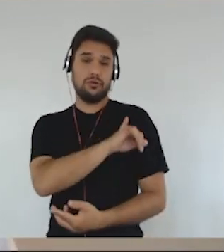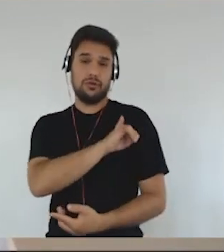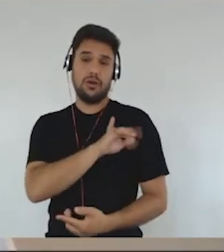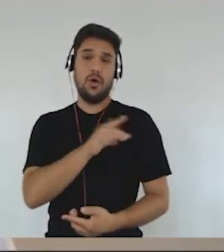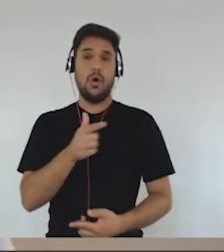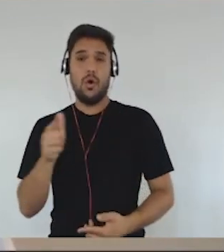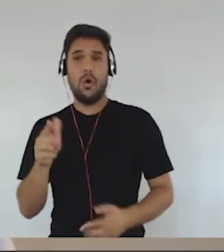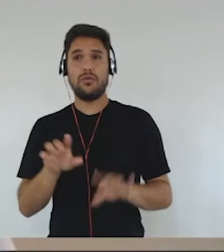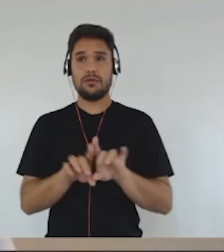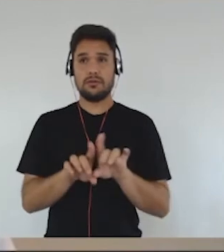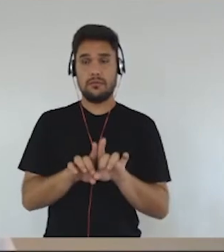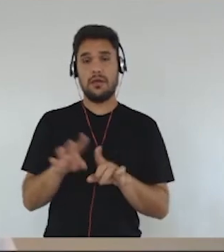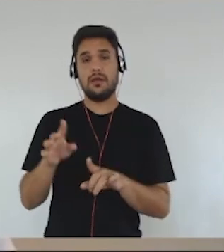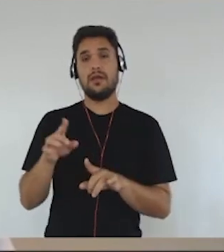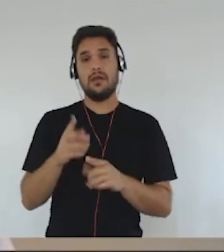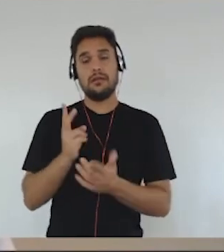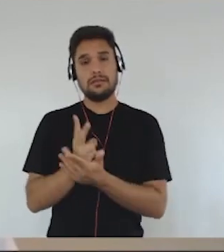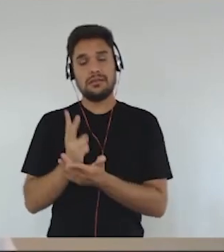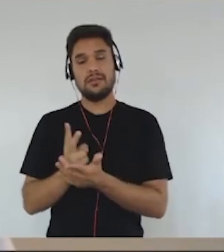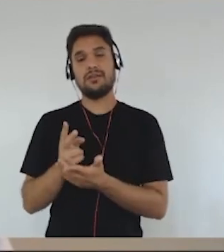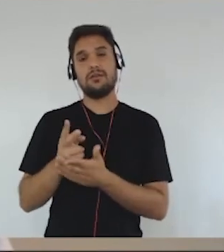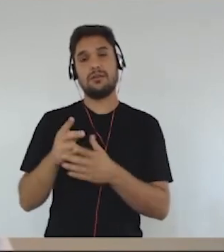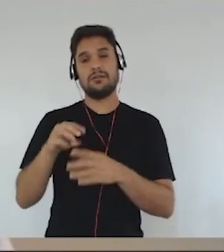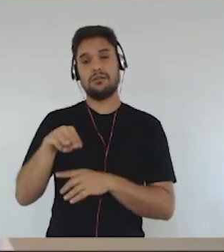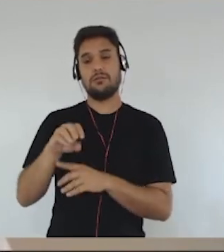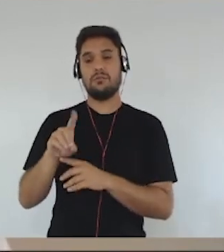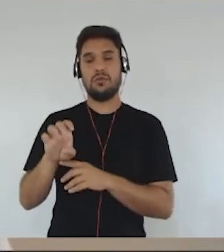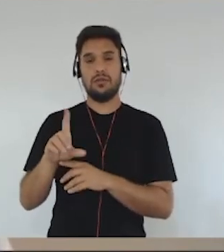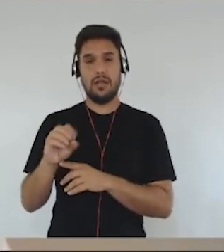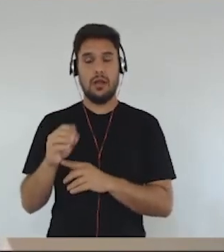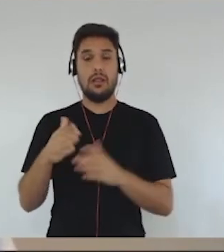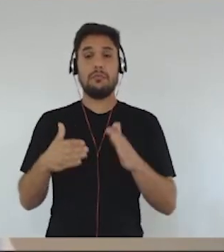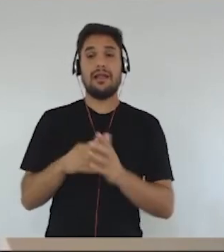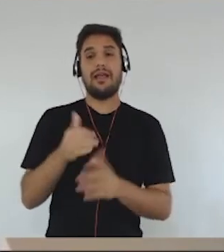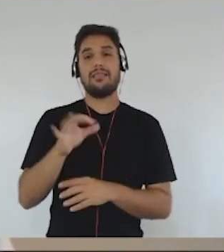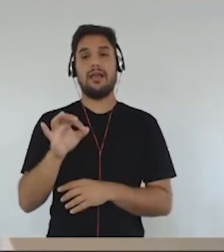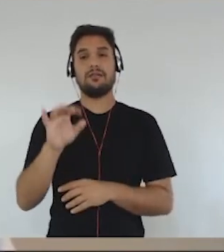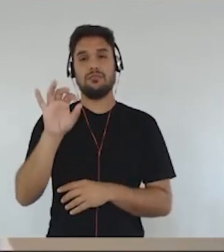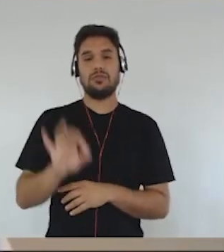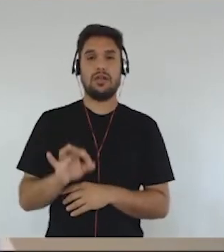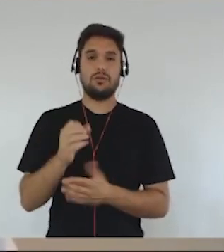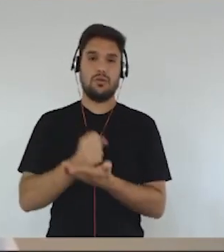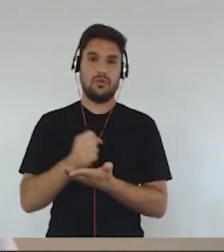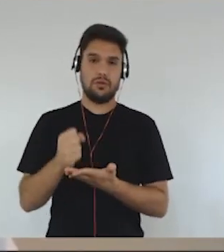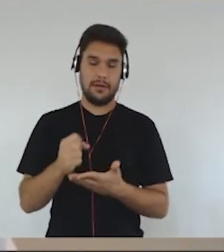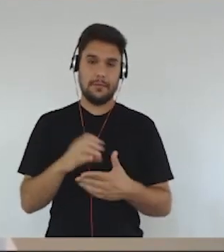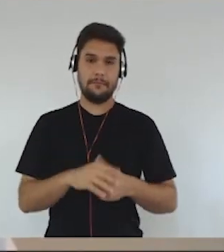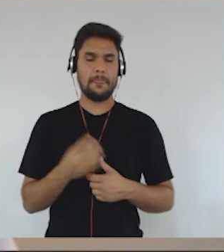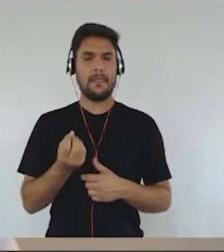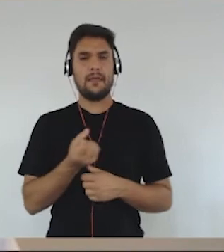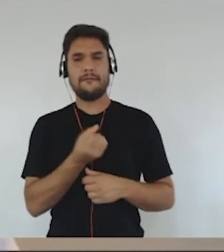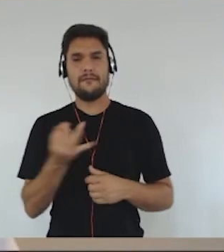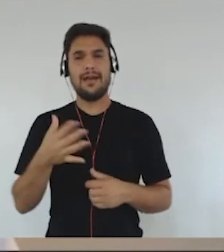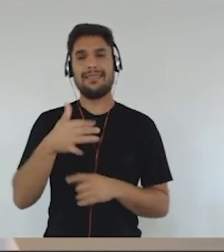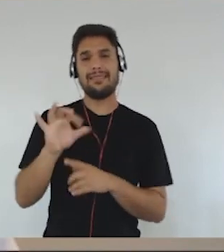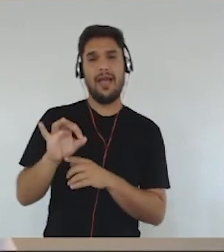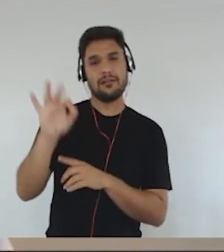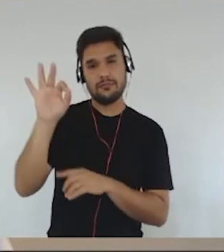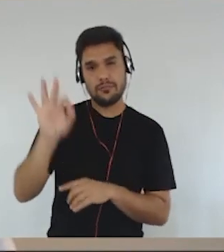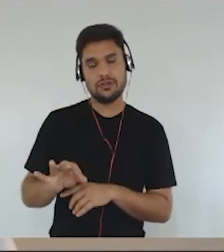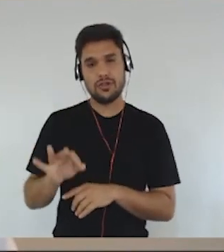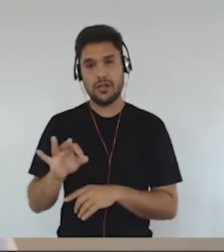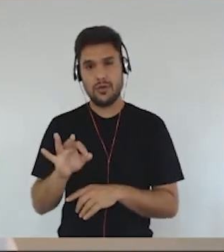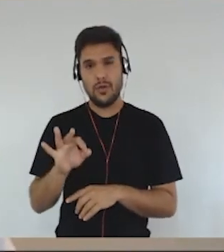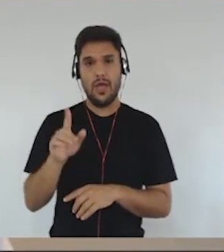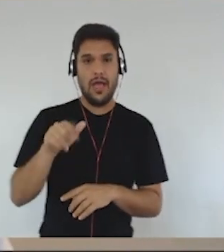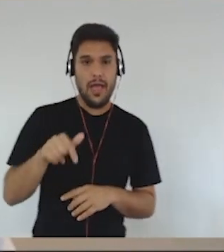outros entes federativos seguiram mais ou menos esse modelo, limitado a 10% do contrato. A gente sabe que, em muitos casos, 10% é